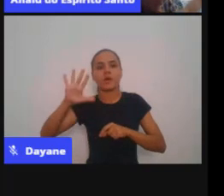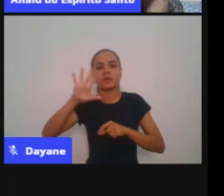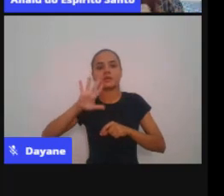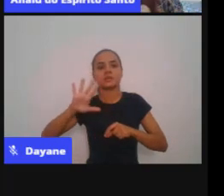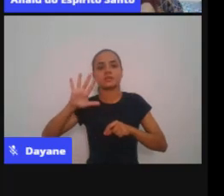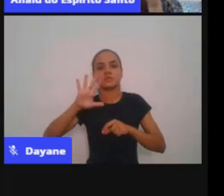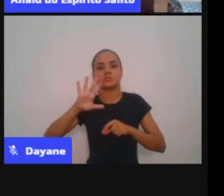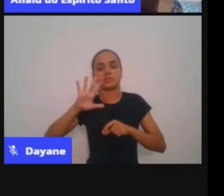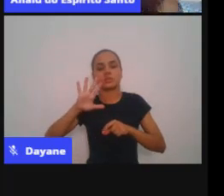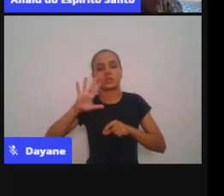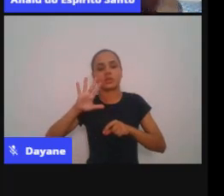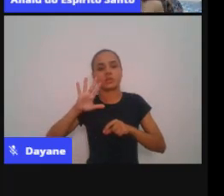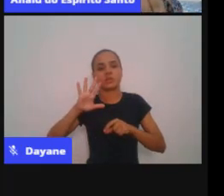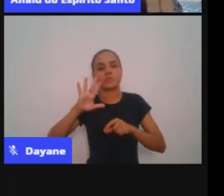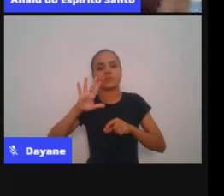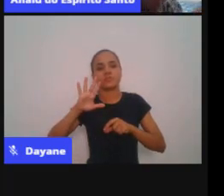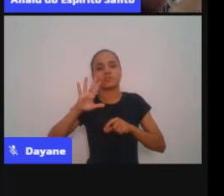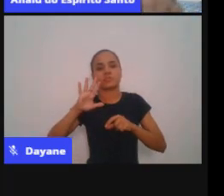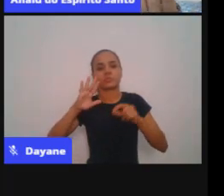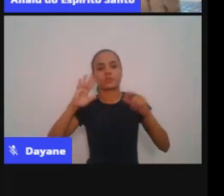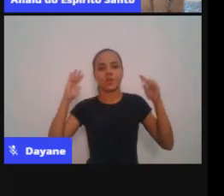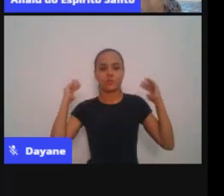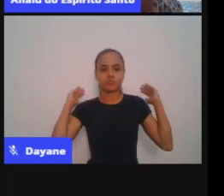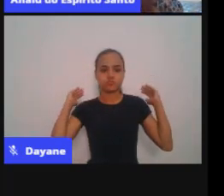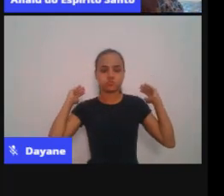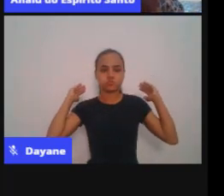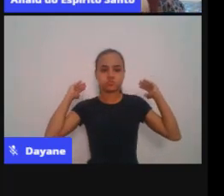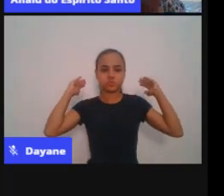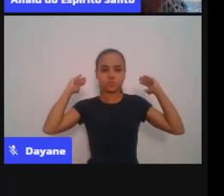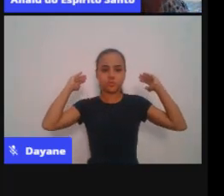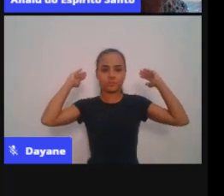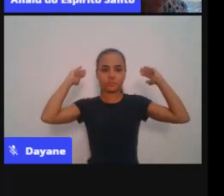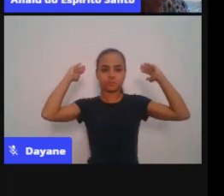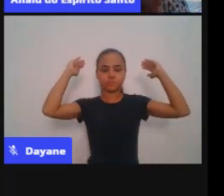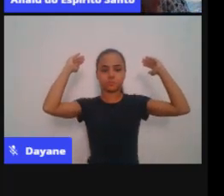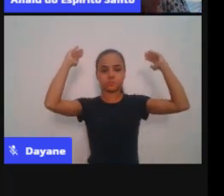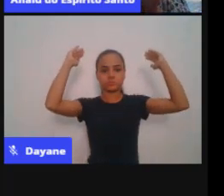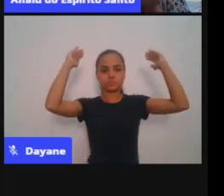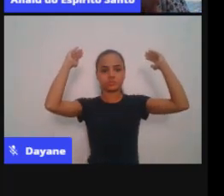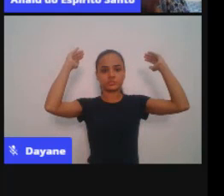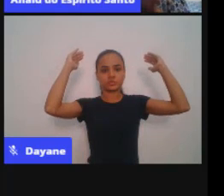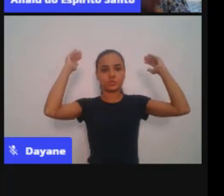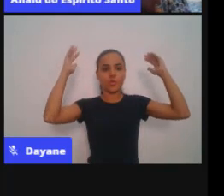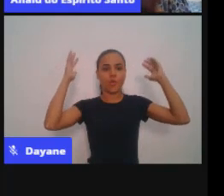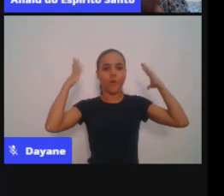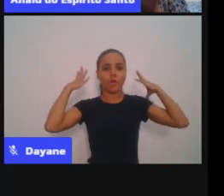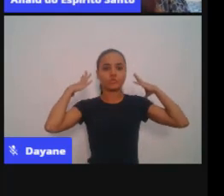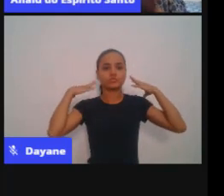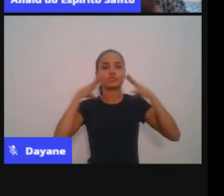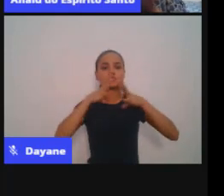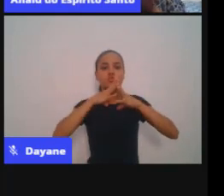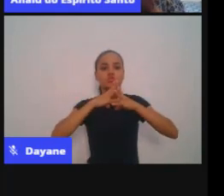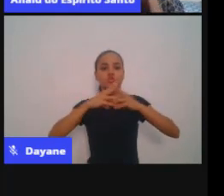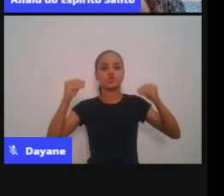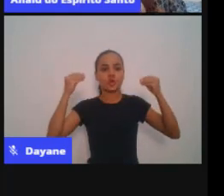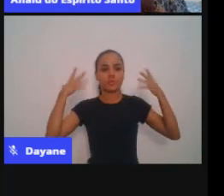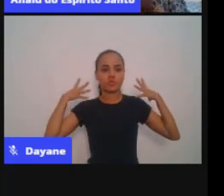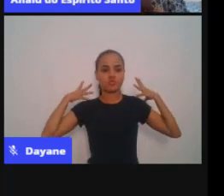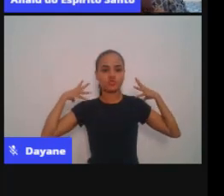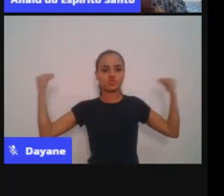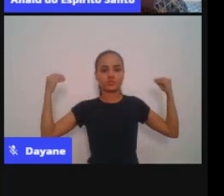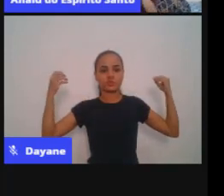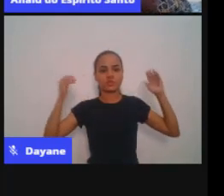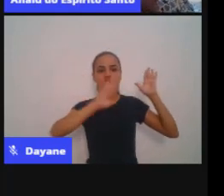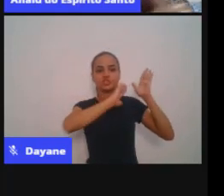cor padrão pode ser o verde, o azul, e hoje em dia já tem até alguns que usam o vermelho, né? Então, ele